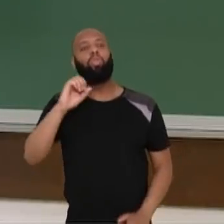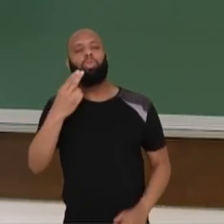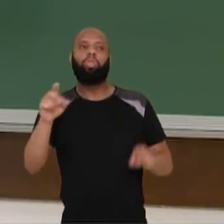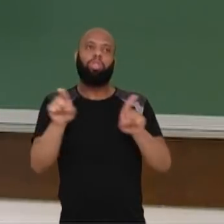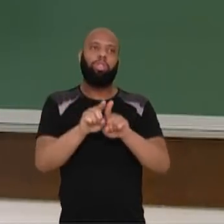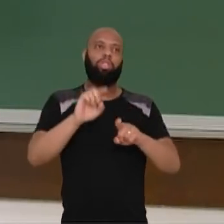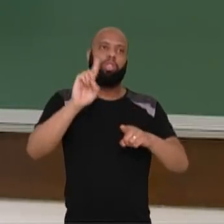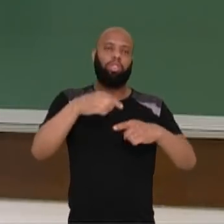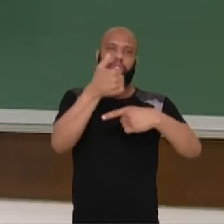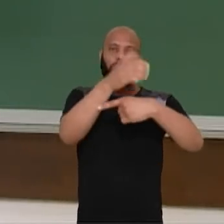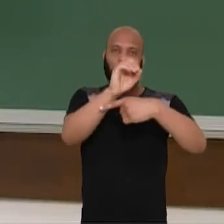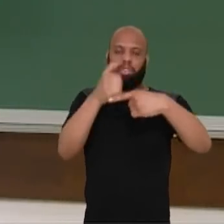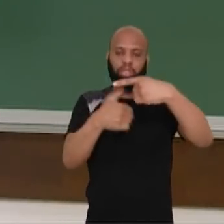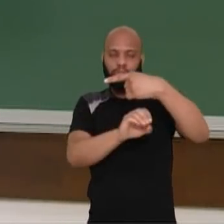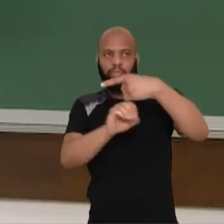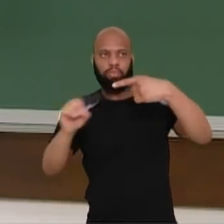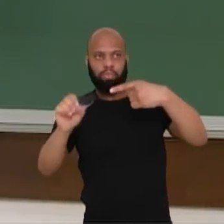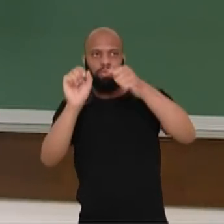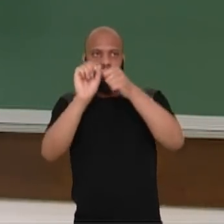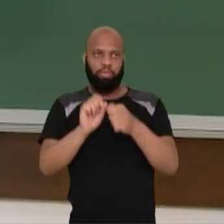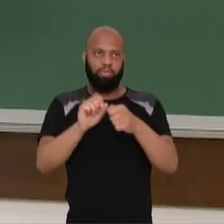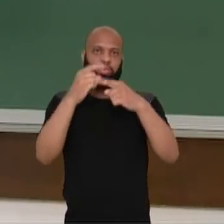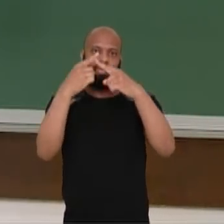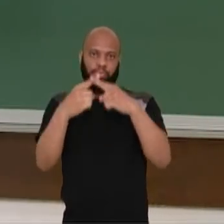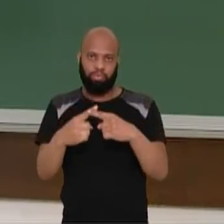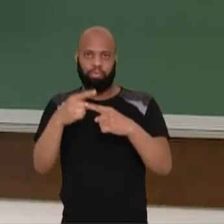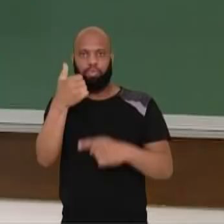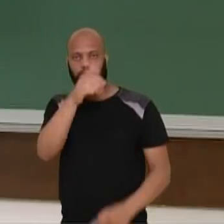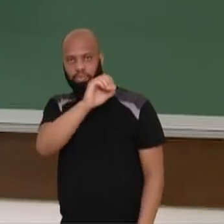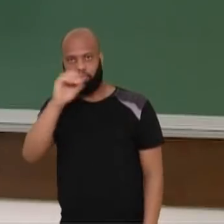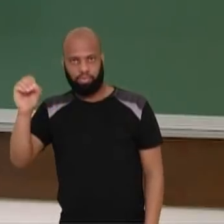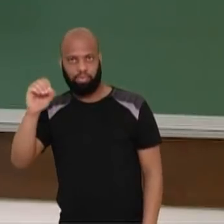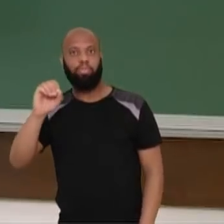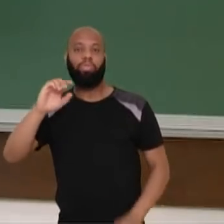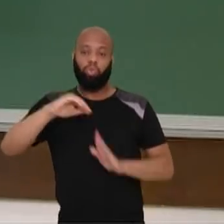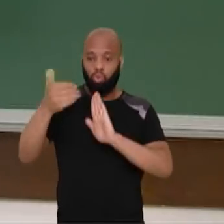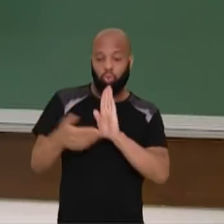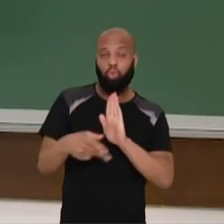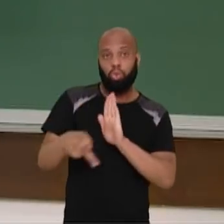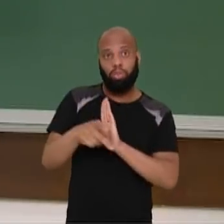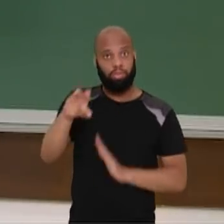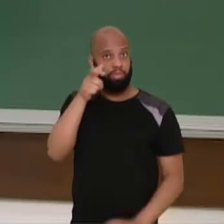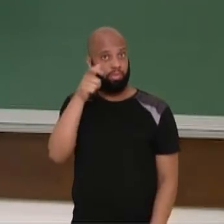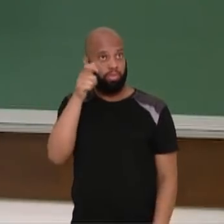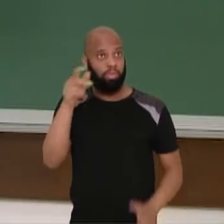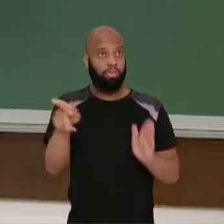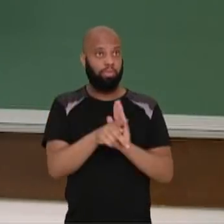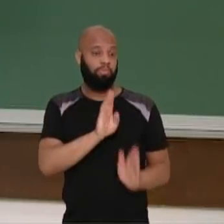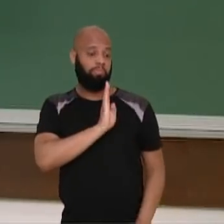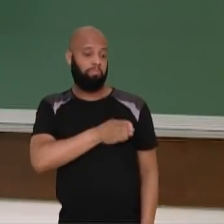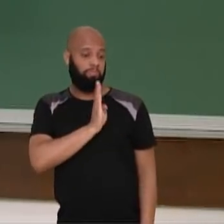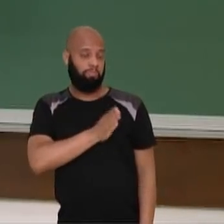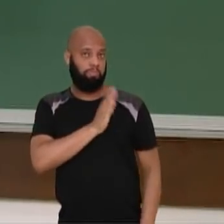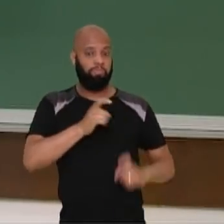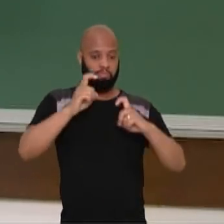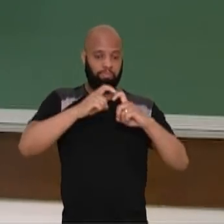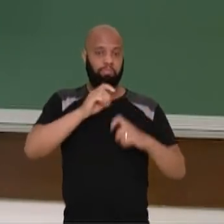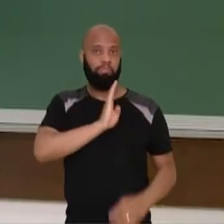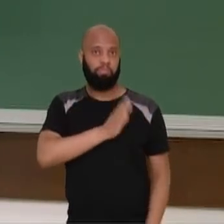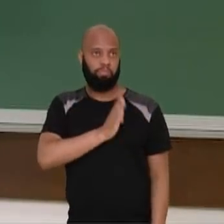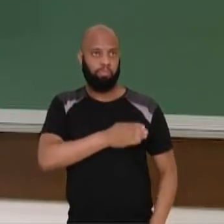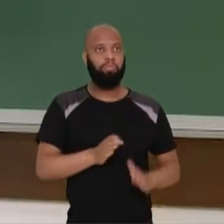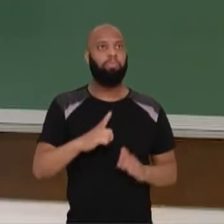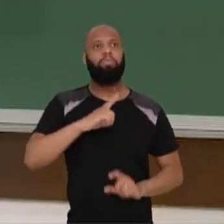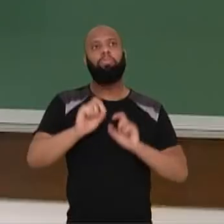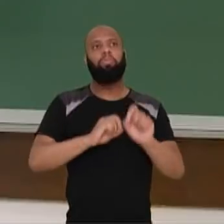ou 10 sobre 100 vezes o 110, que é o total das pessoas que assistiram a palestra de cardiologia. E